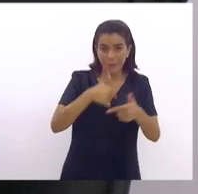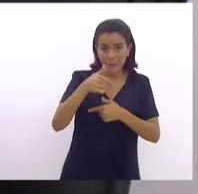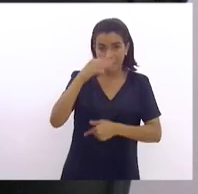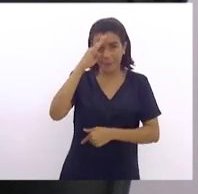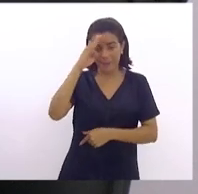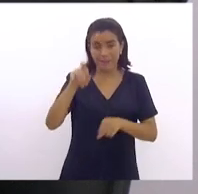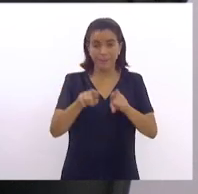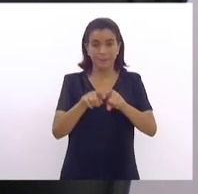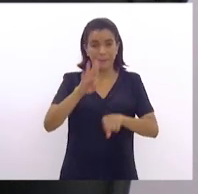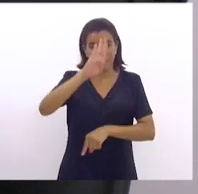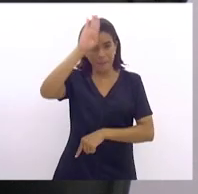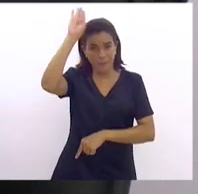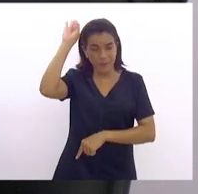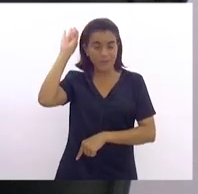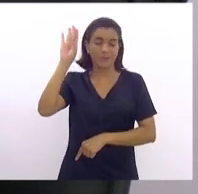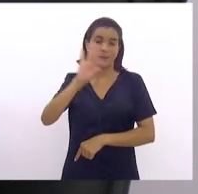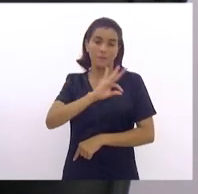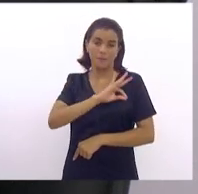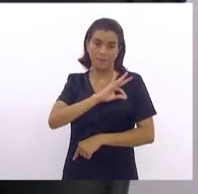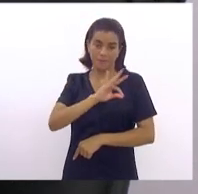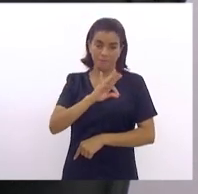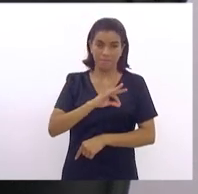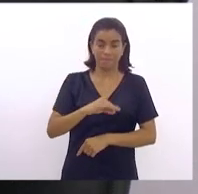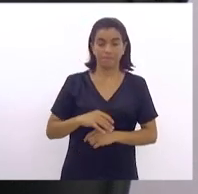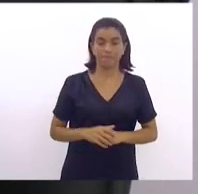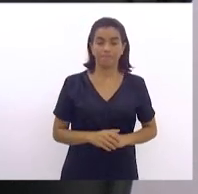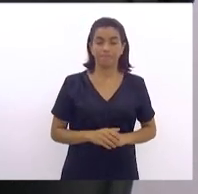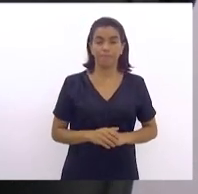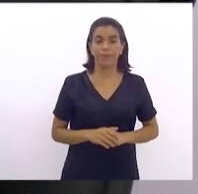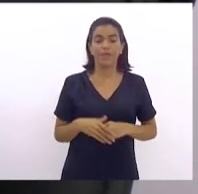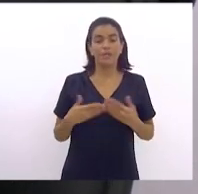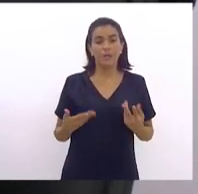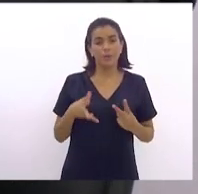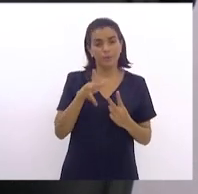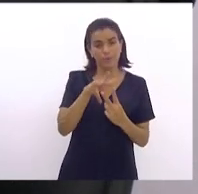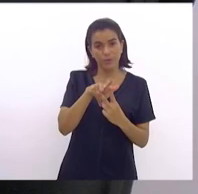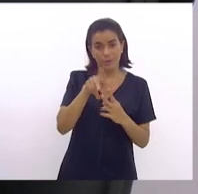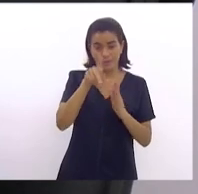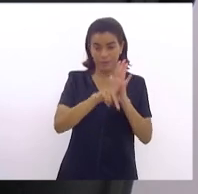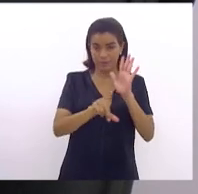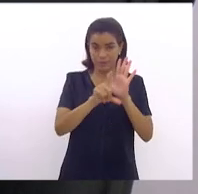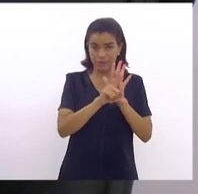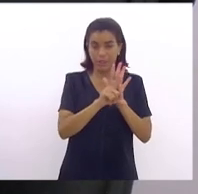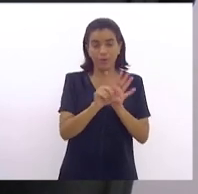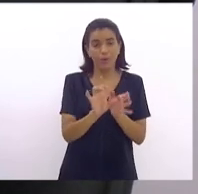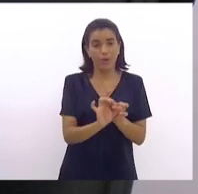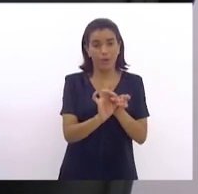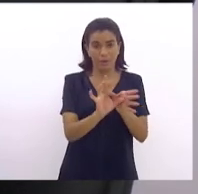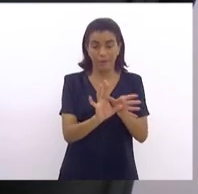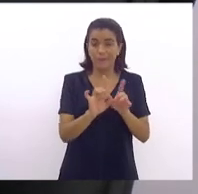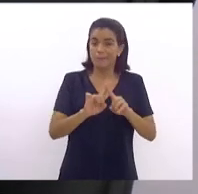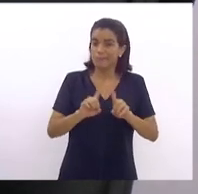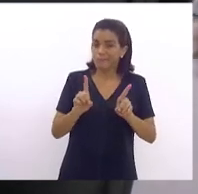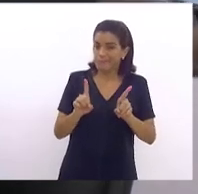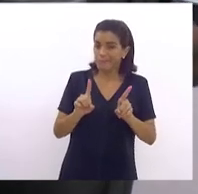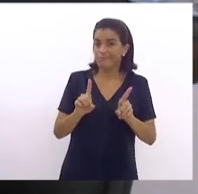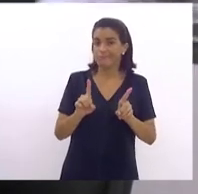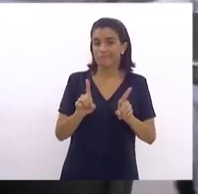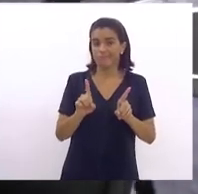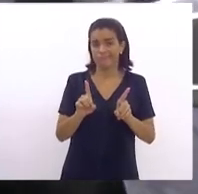bombeiro militar, policiais militares no Estado do Rio de Janeiro. Ou seja, são dois projetos autorizativos, mas